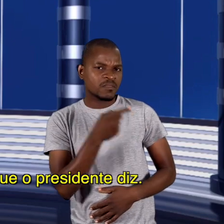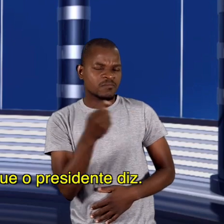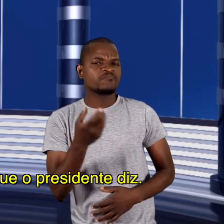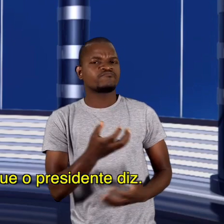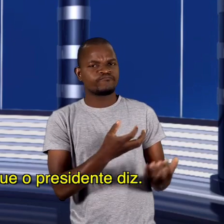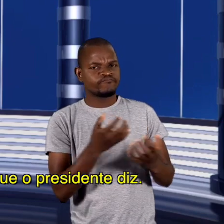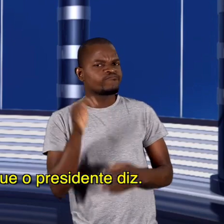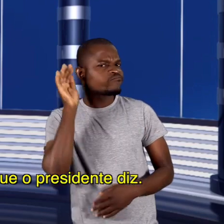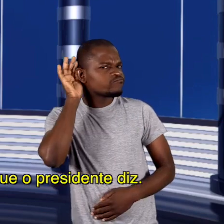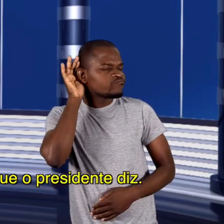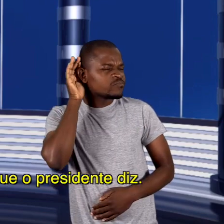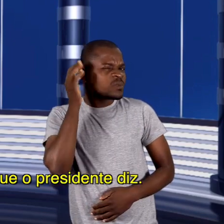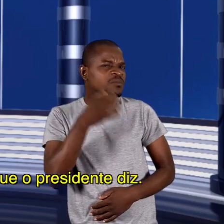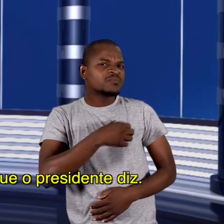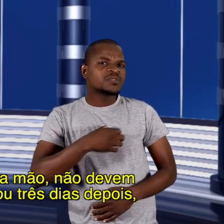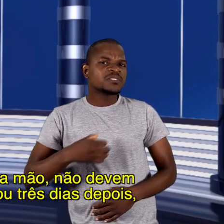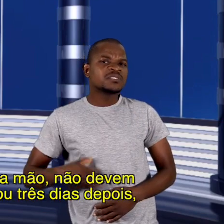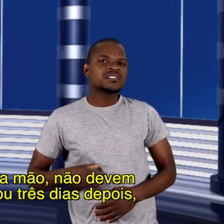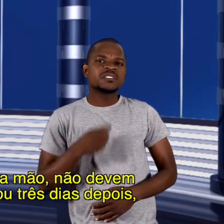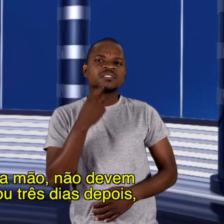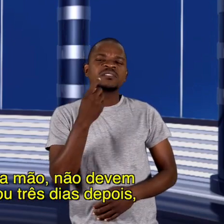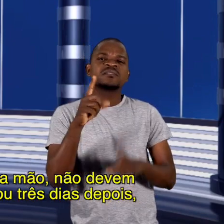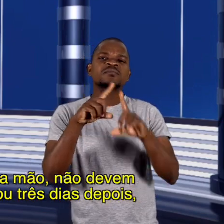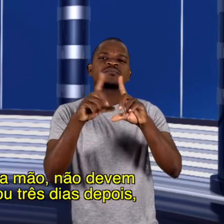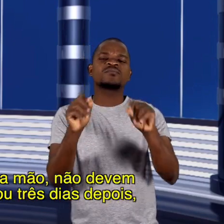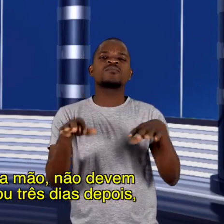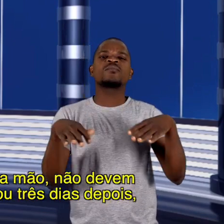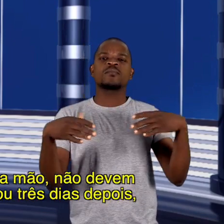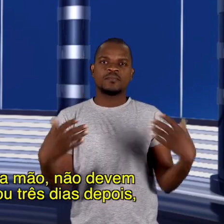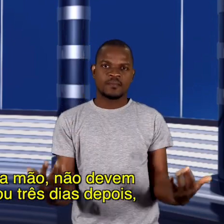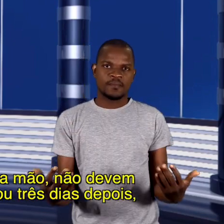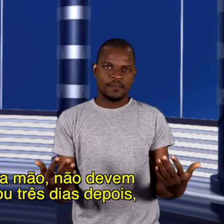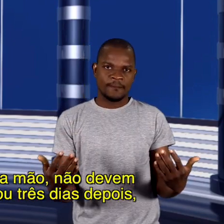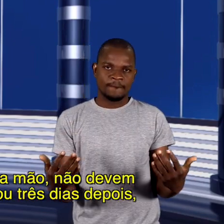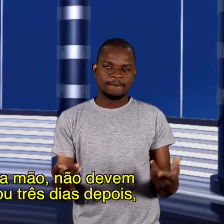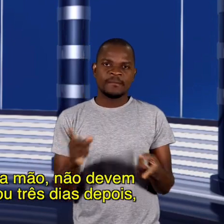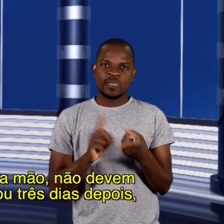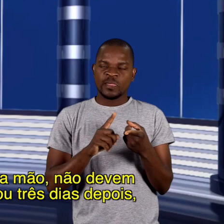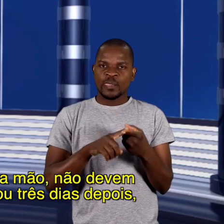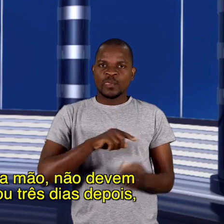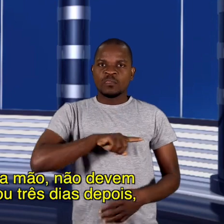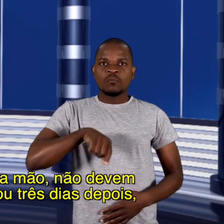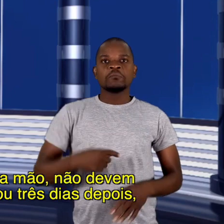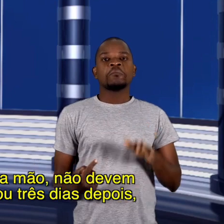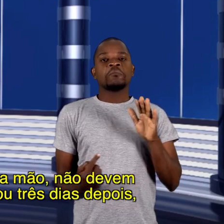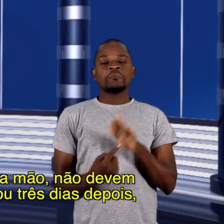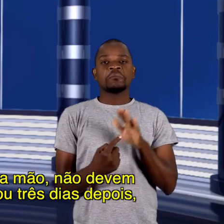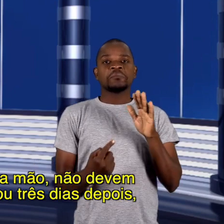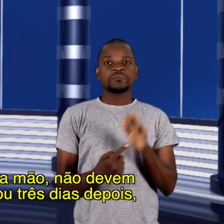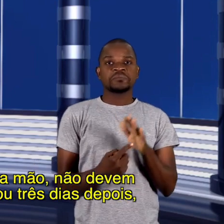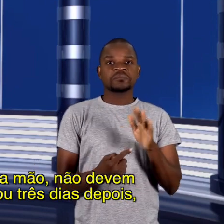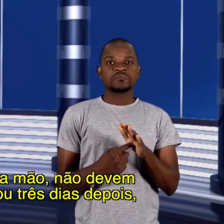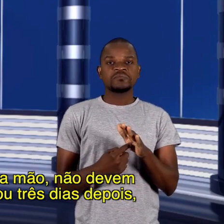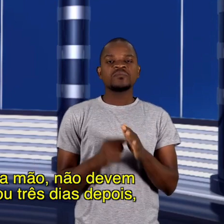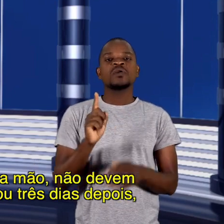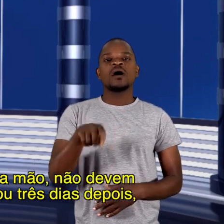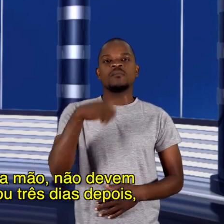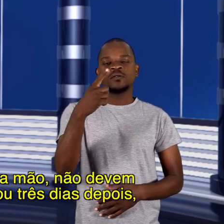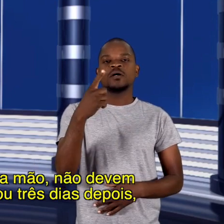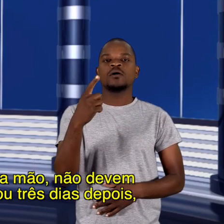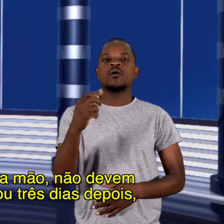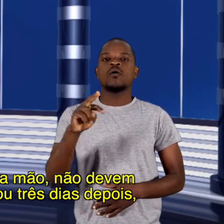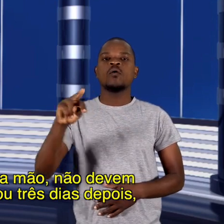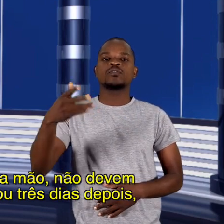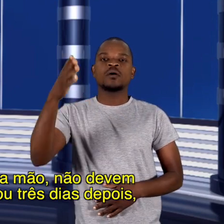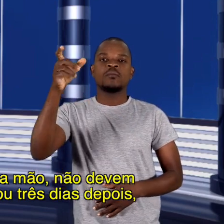de ouvir o que o presidente está a dizer então são coisas que as pessoas têm que ter em primeira mão nós não temos que esperar que passado um dia de hoje